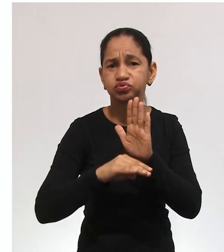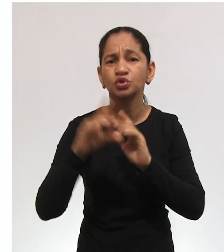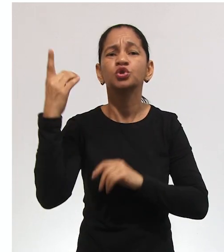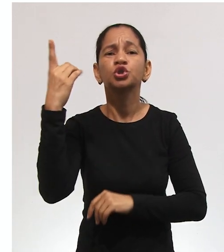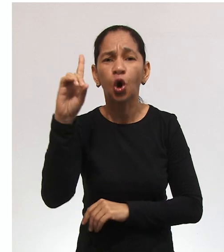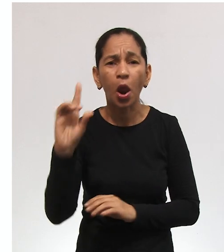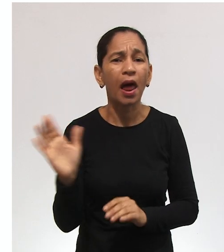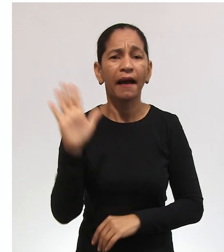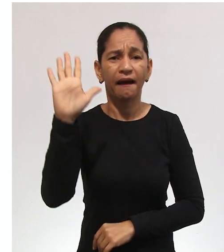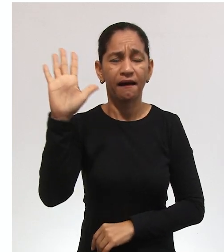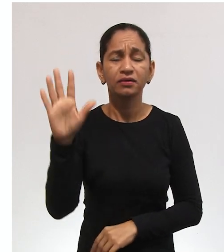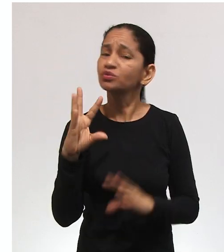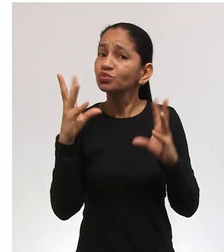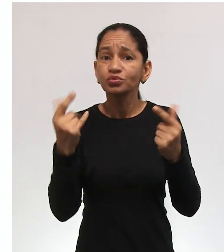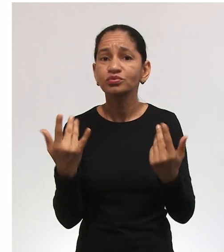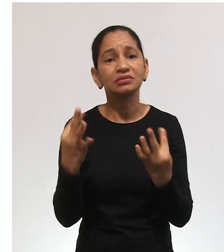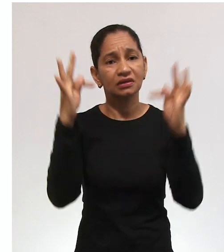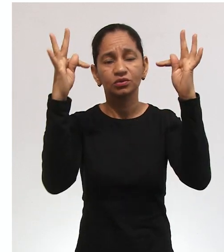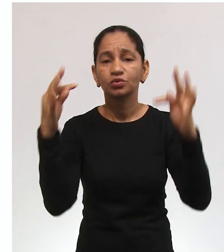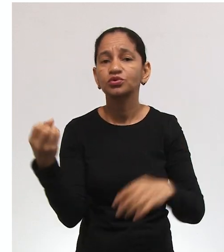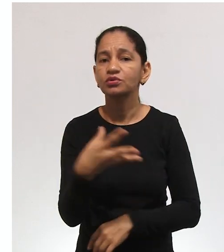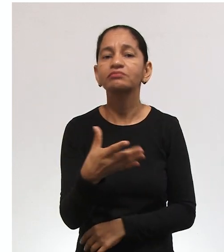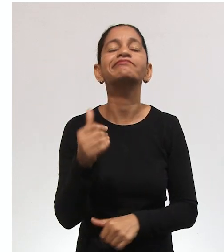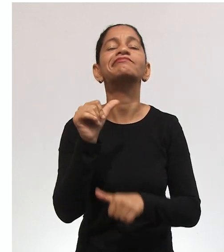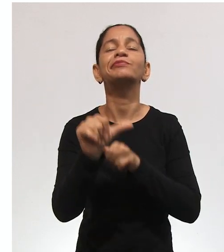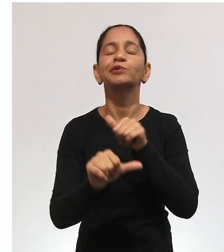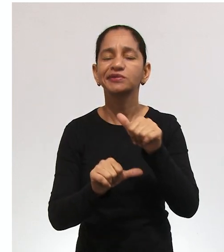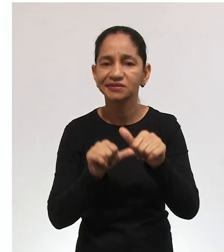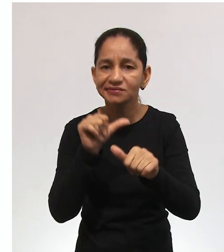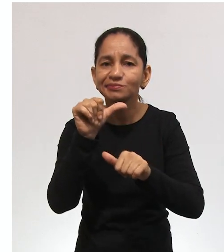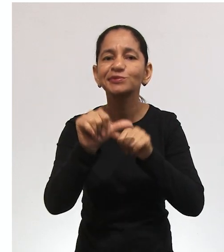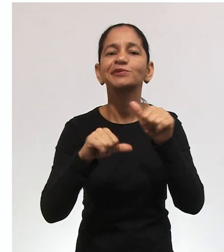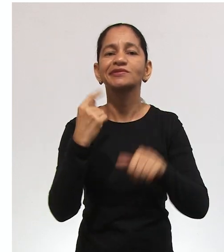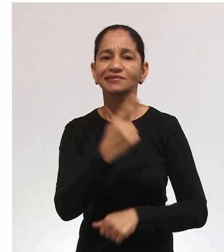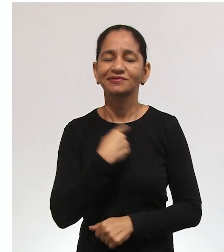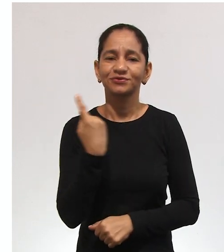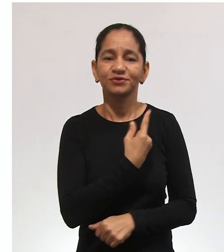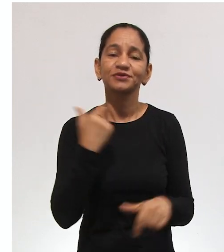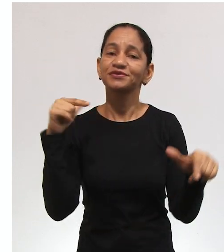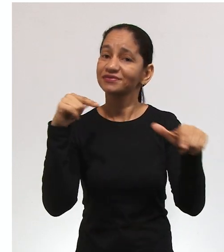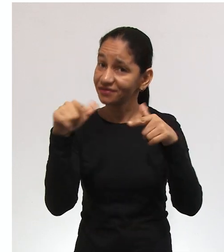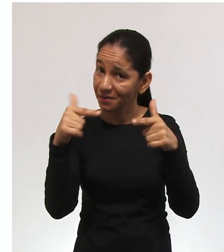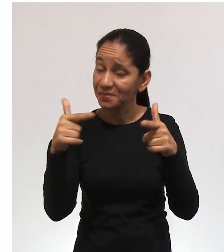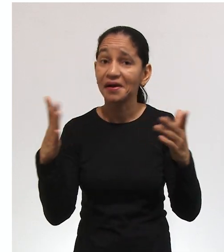tendência, tem uma nova tecnologia, tudo isso afeta o direito do trabalho. Ele é